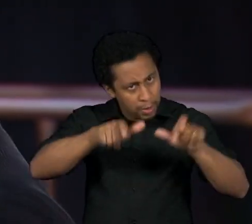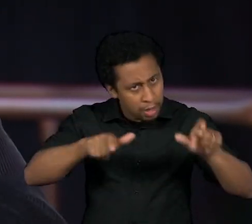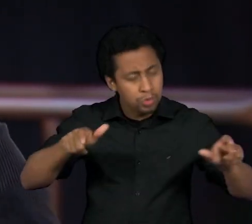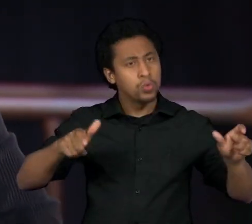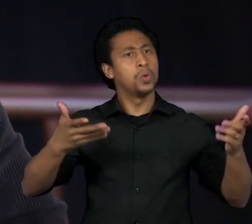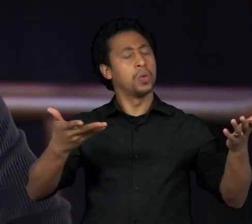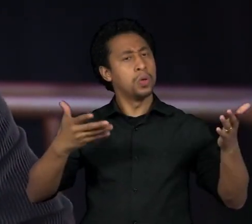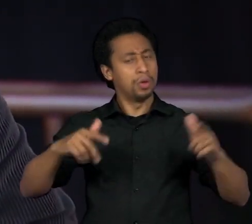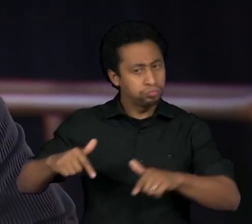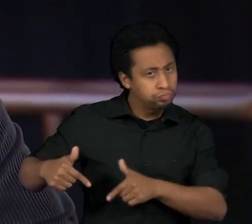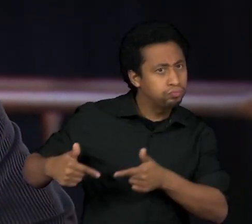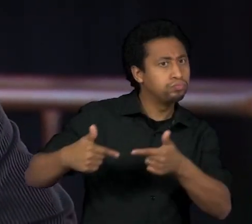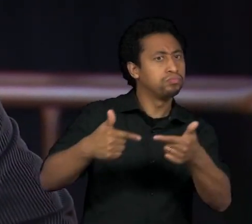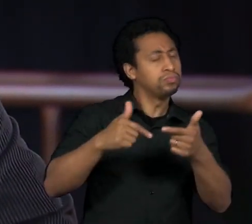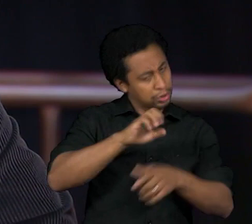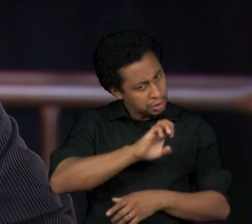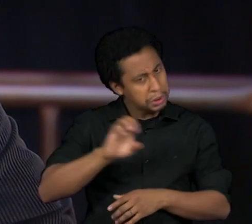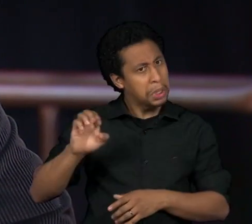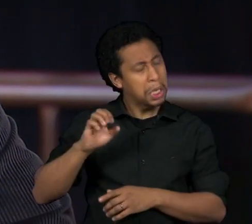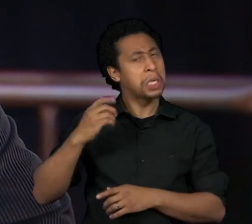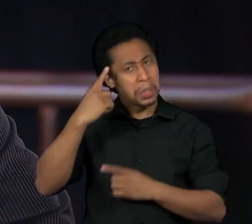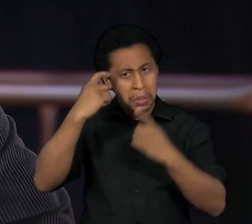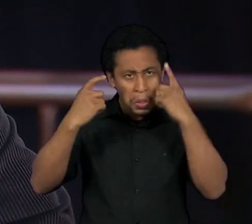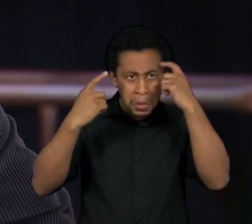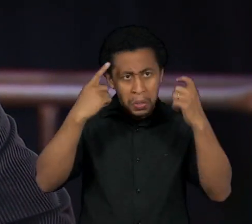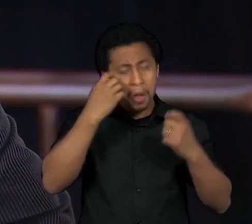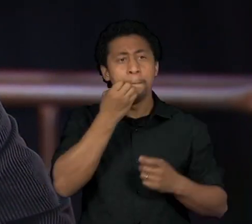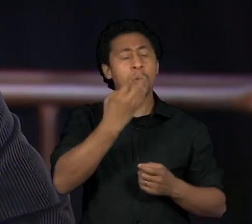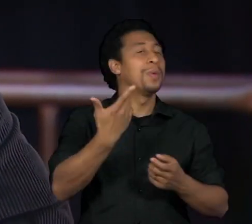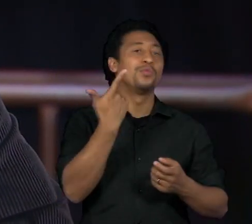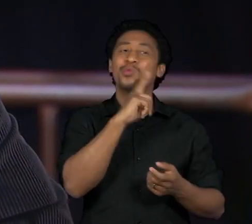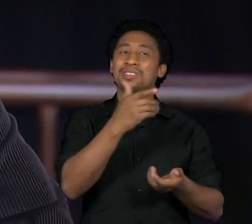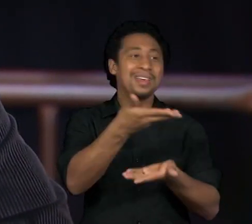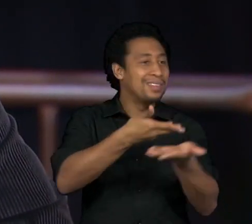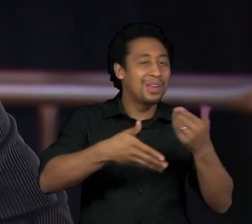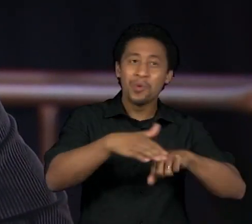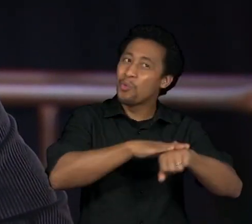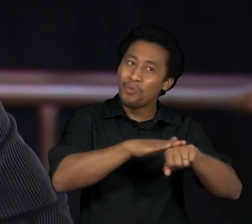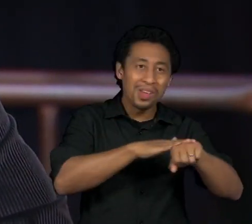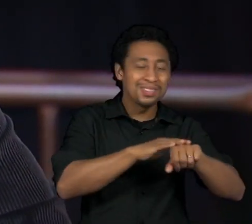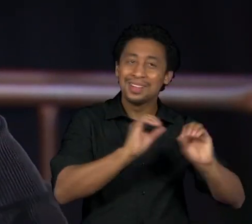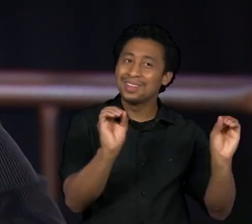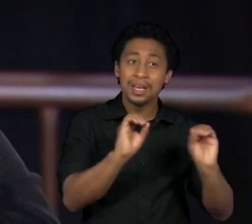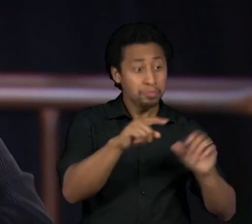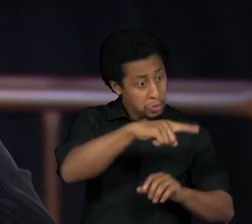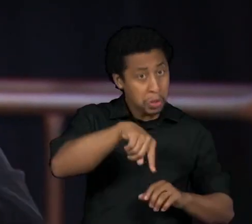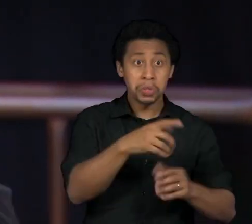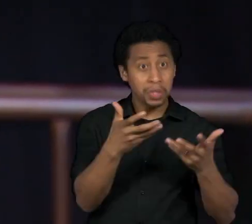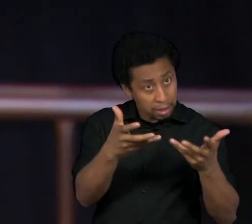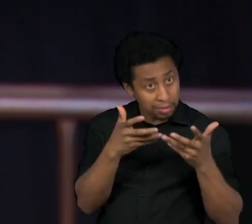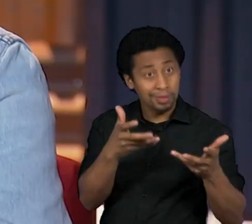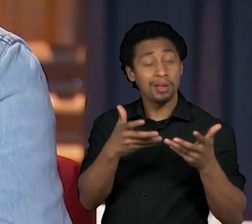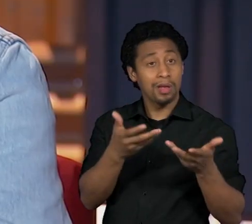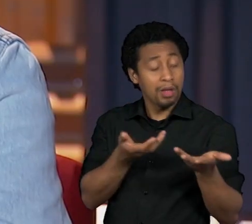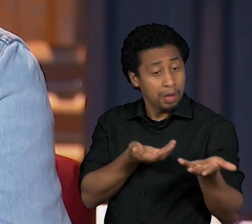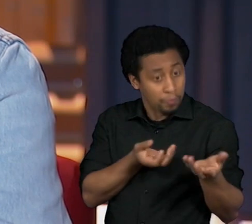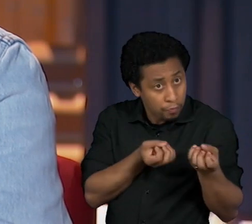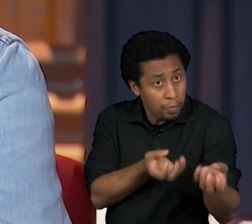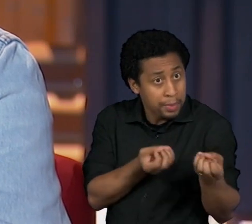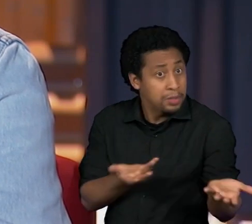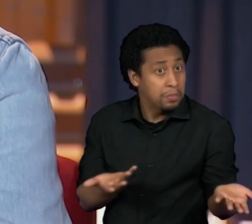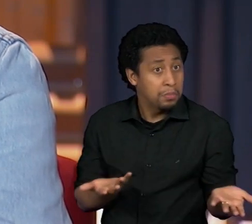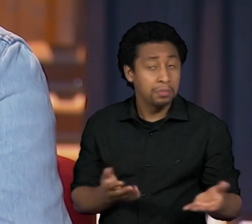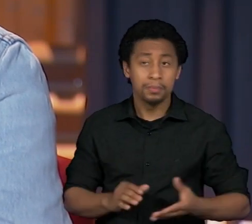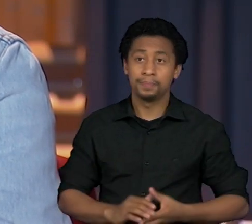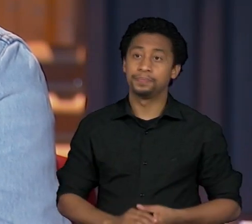mais, não consegue falar com essa turma. Que quer ouvir, por que não? Nós precisamos